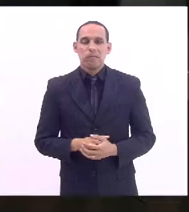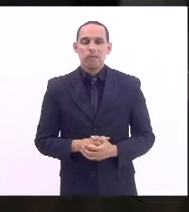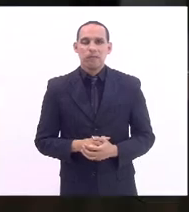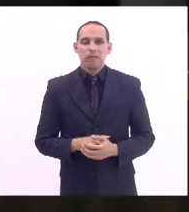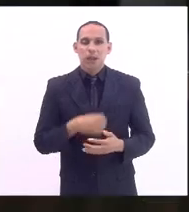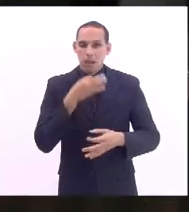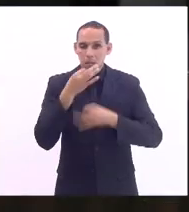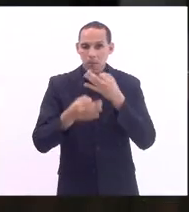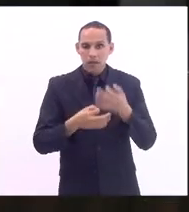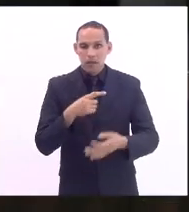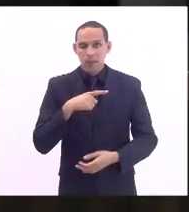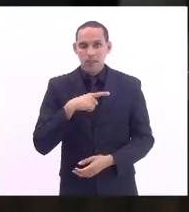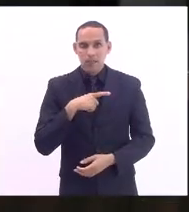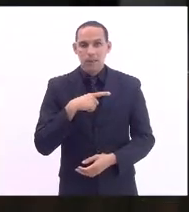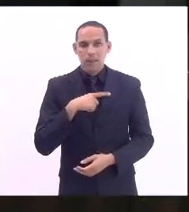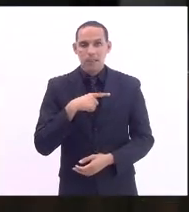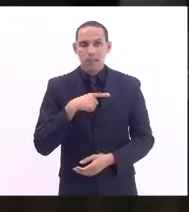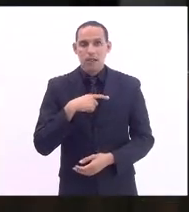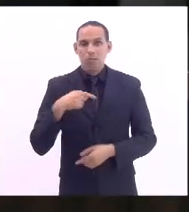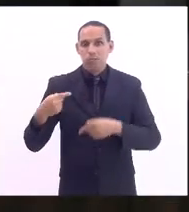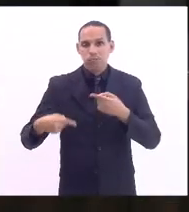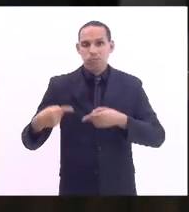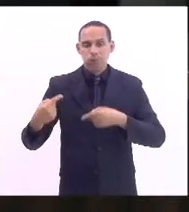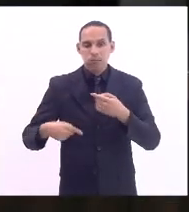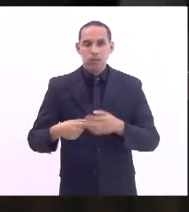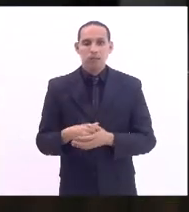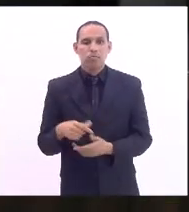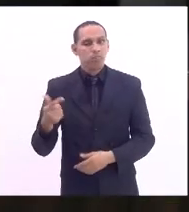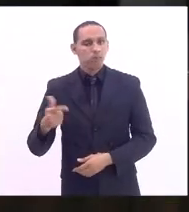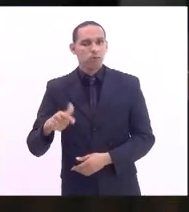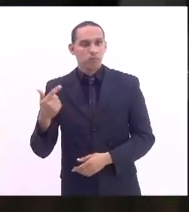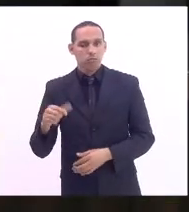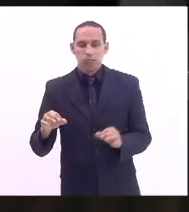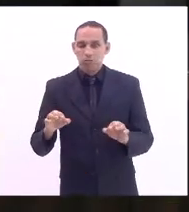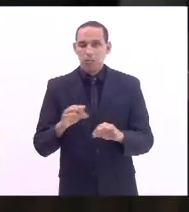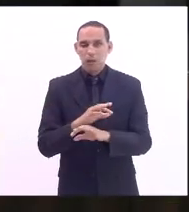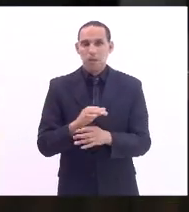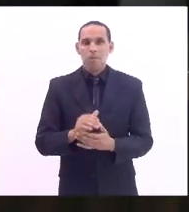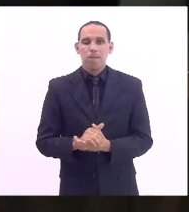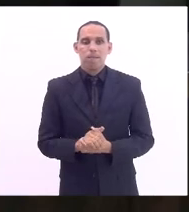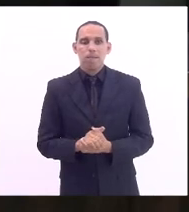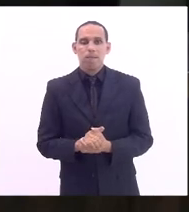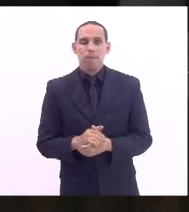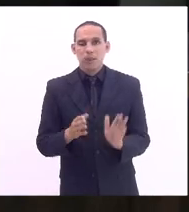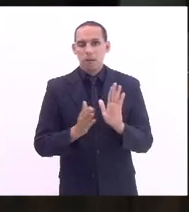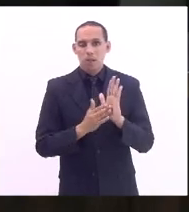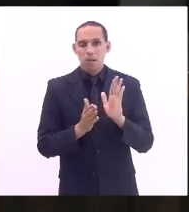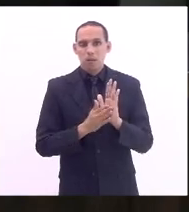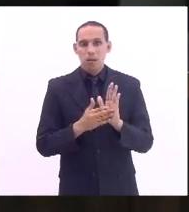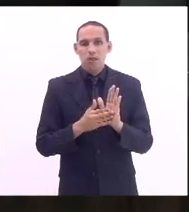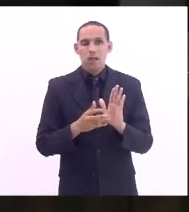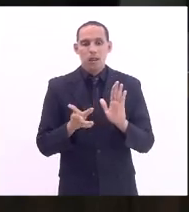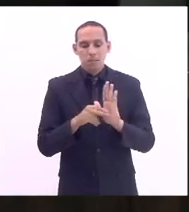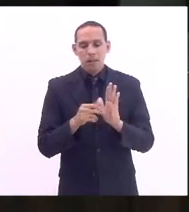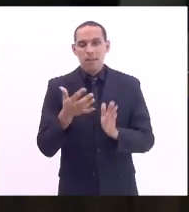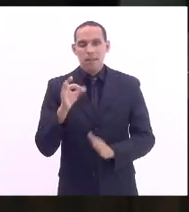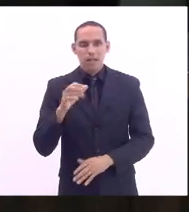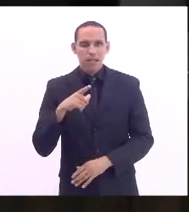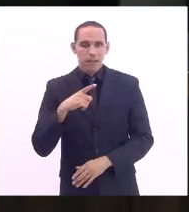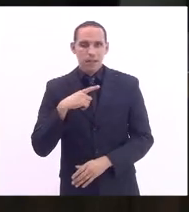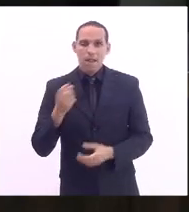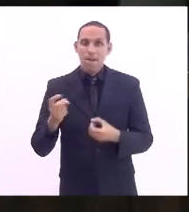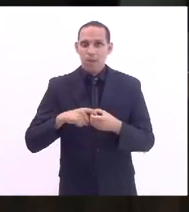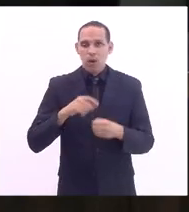Os pareceres emitidos em discussão. Não havendo quem queira discutir, encerrada a discussão, a presente proposta recebeu 10 emendas e retorna às